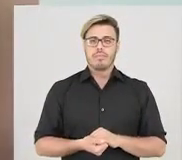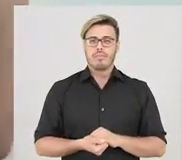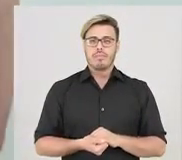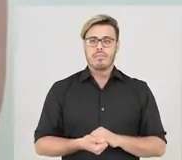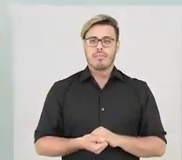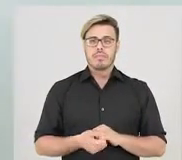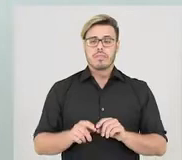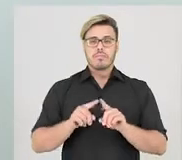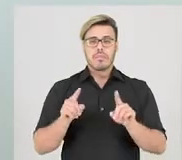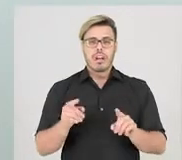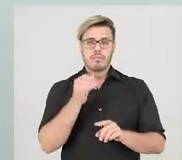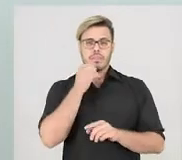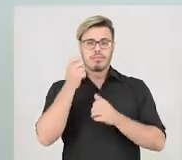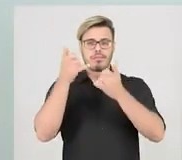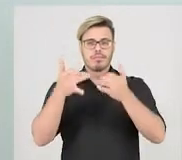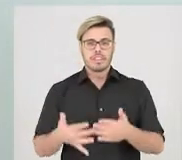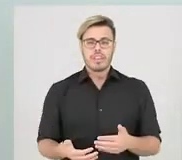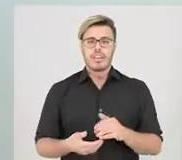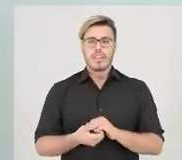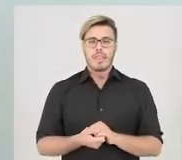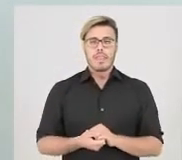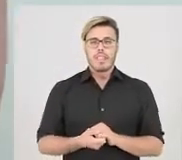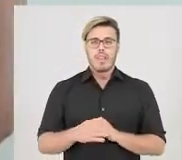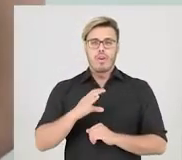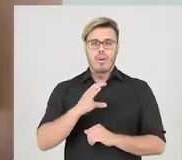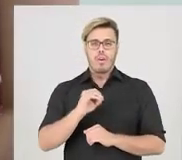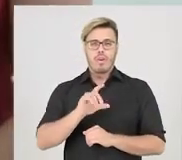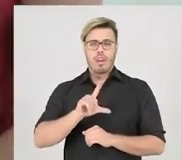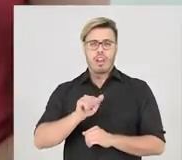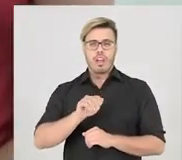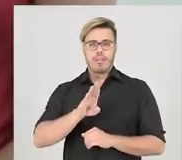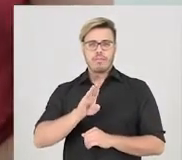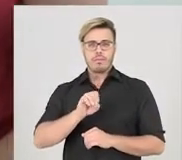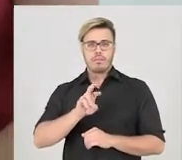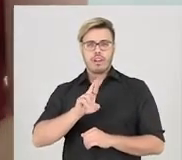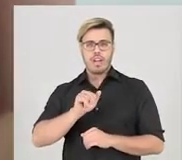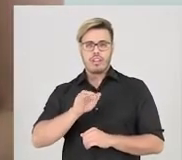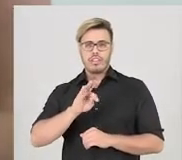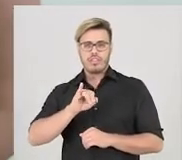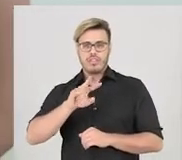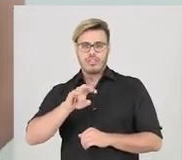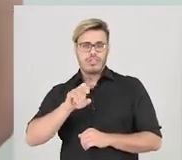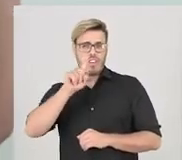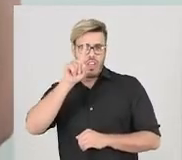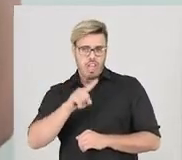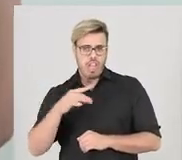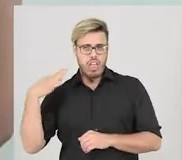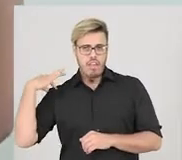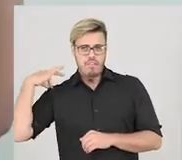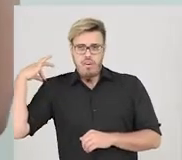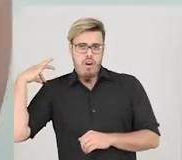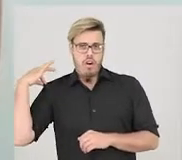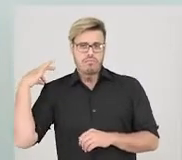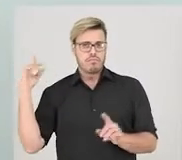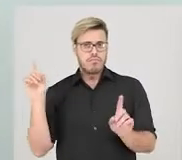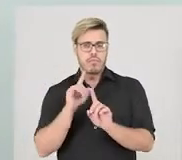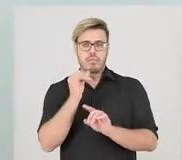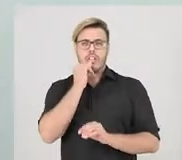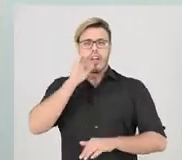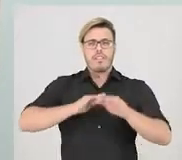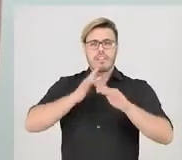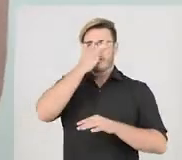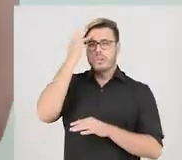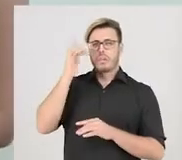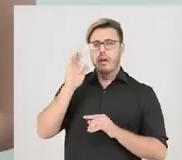Mas nós temos um detalhe aqui. Colaborativo não é voluntariado. Muitas vezes as pessoas se perguntam: quem tem